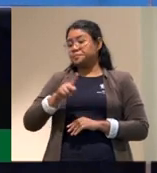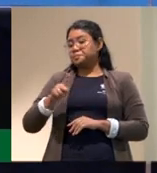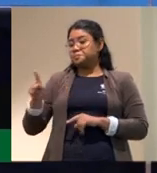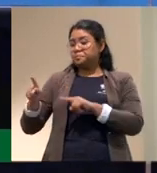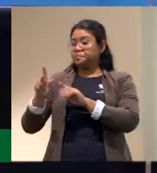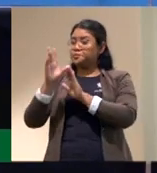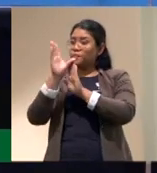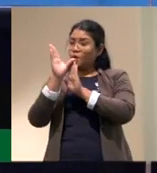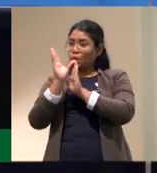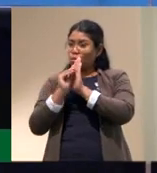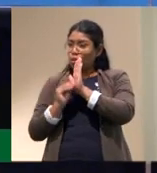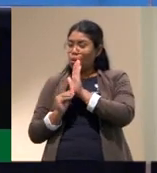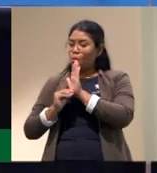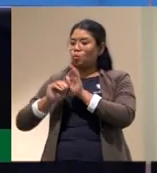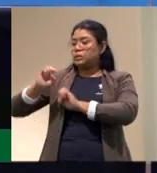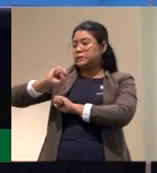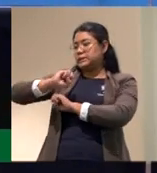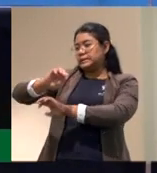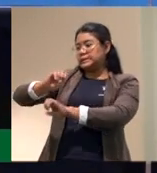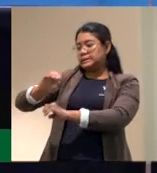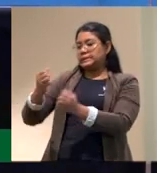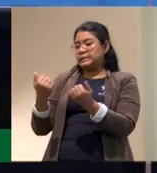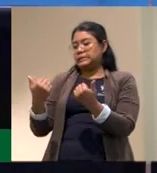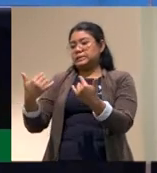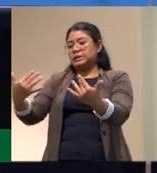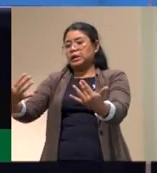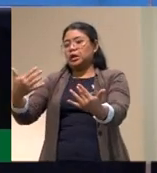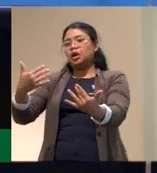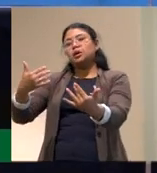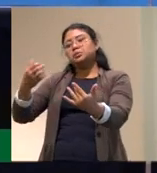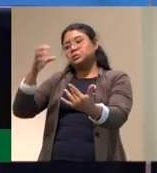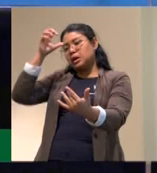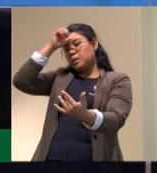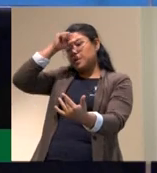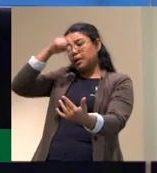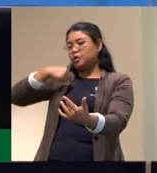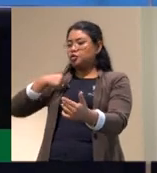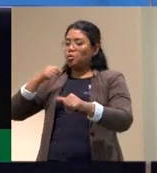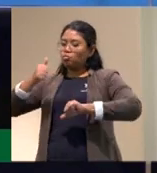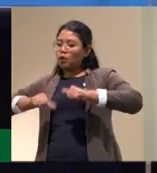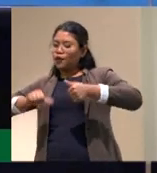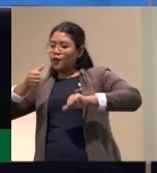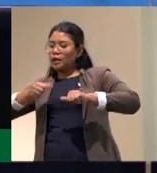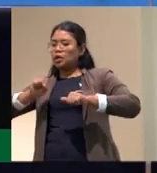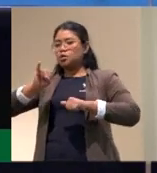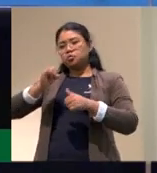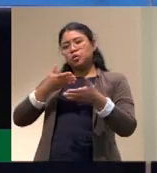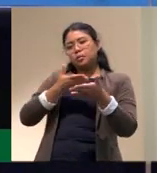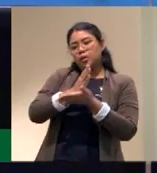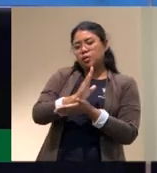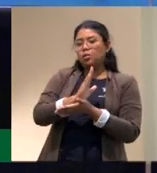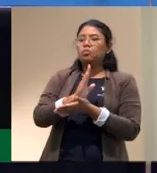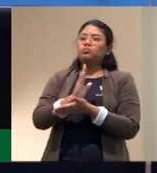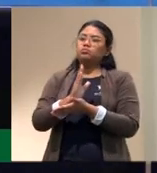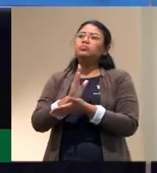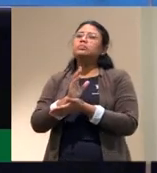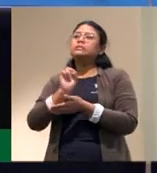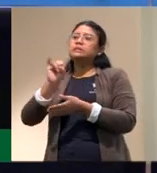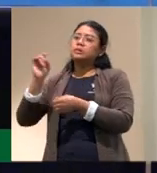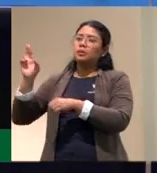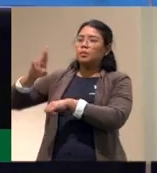eu transmito, a criança aprende e eu avalio se ela aprendeu. Se ela não aprendeu, ela volta para o